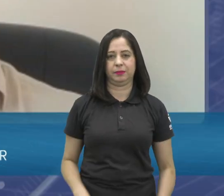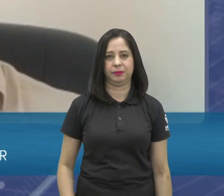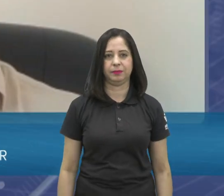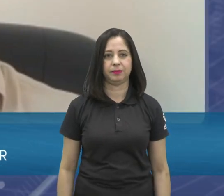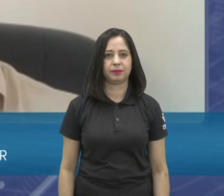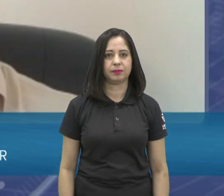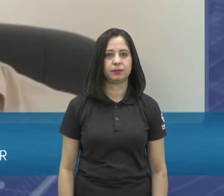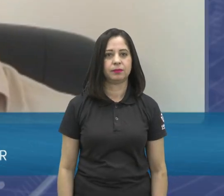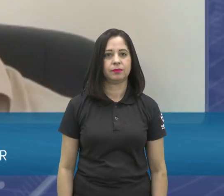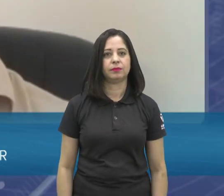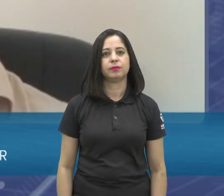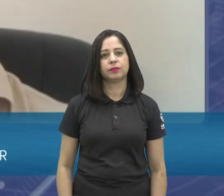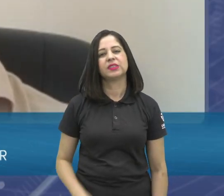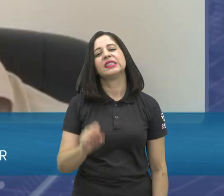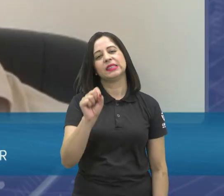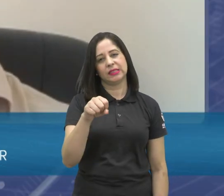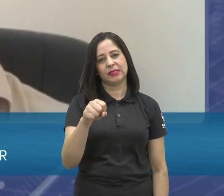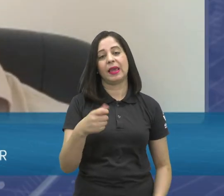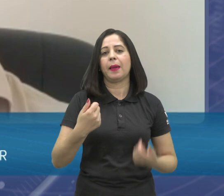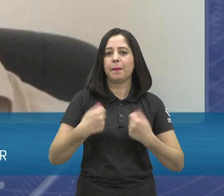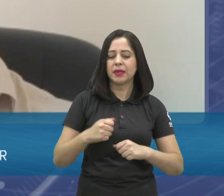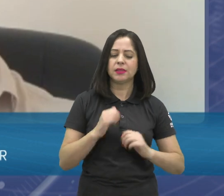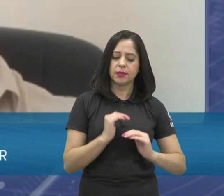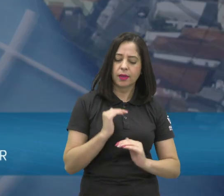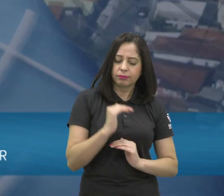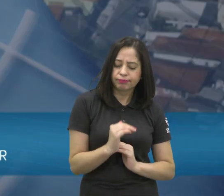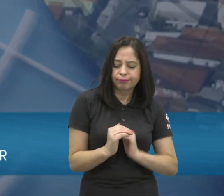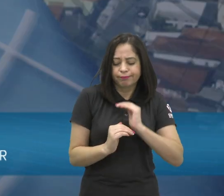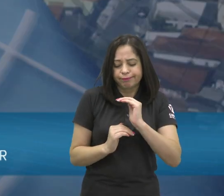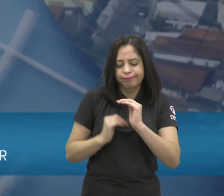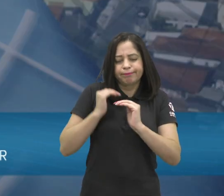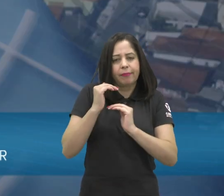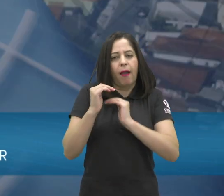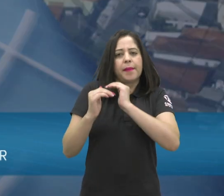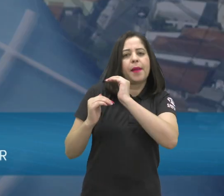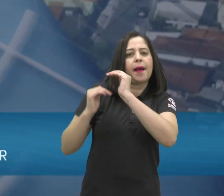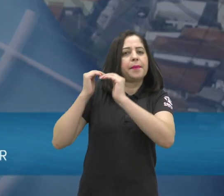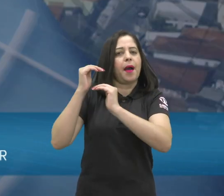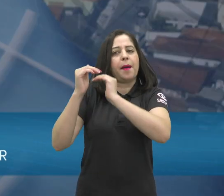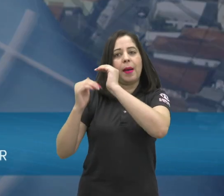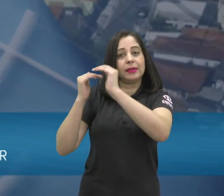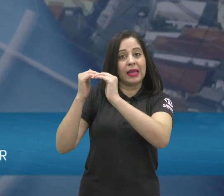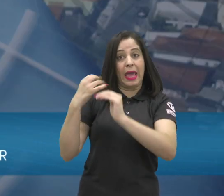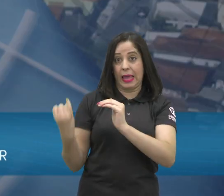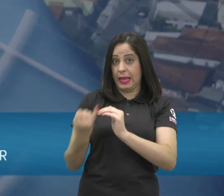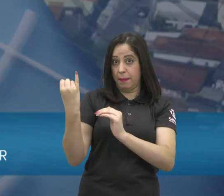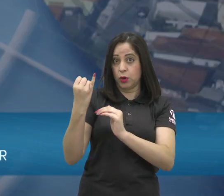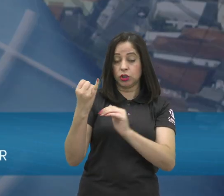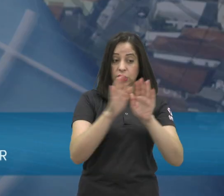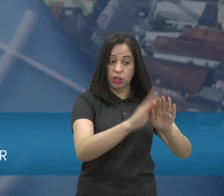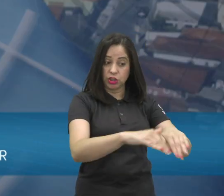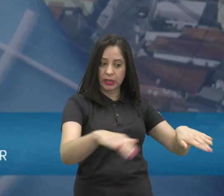para a humanidade como um todo. É uma construção, né? E é muito importante a gente passar para essas